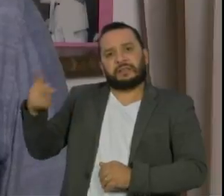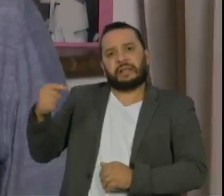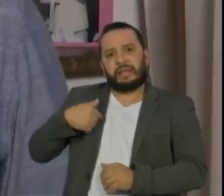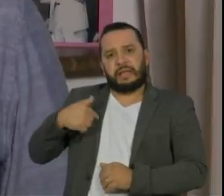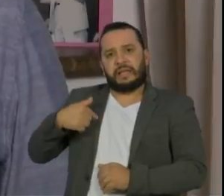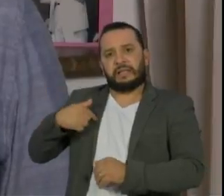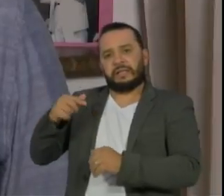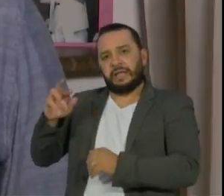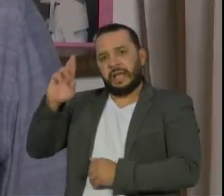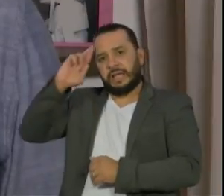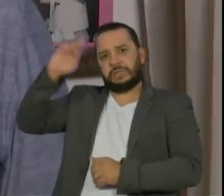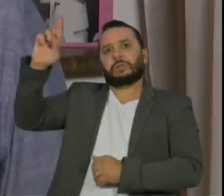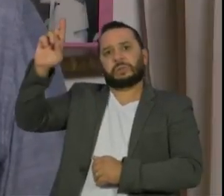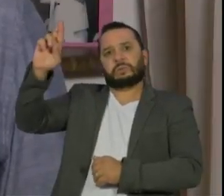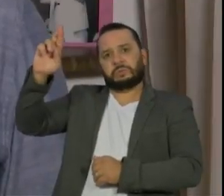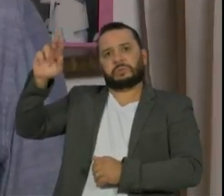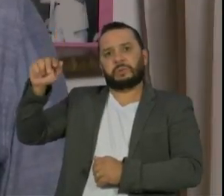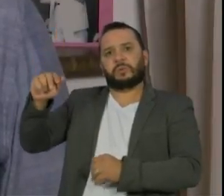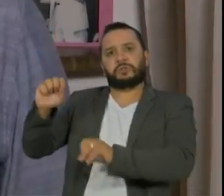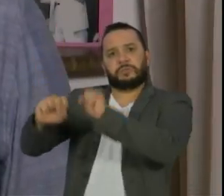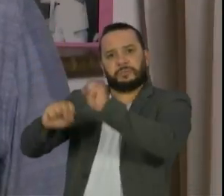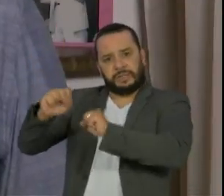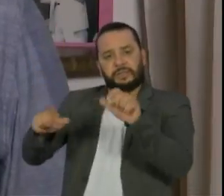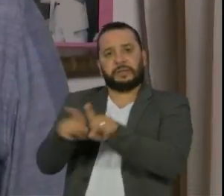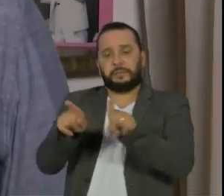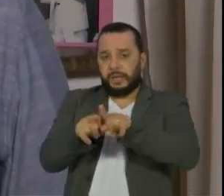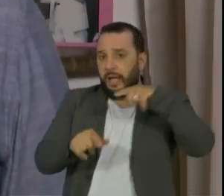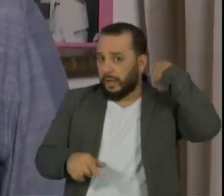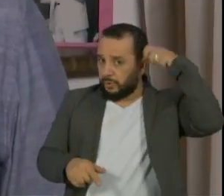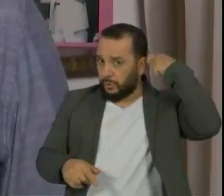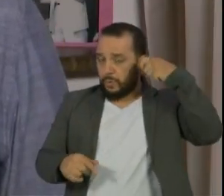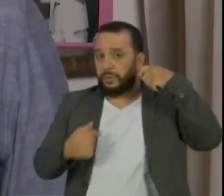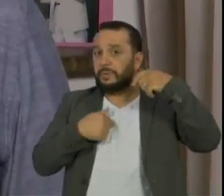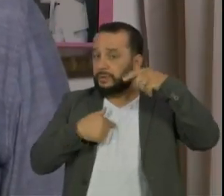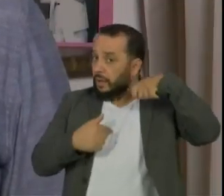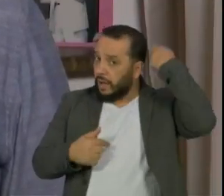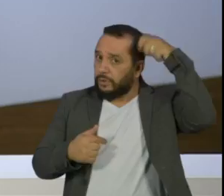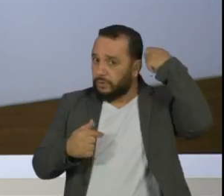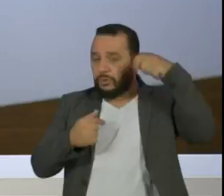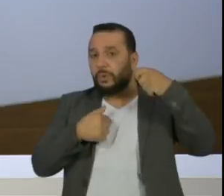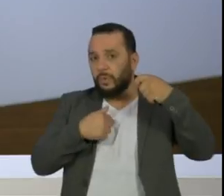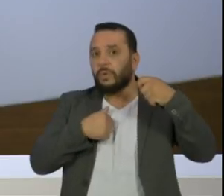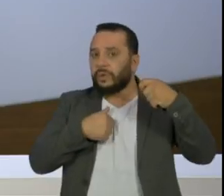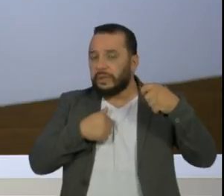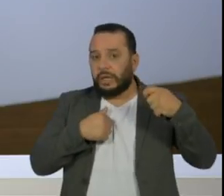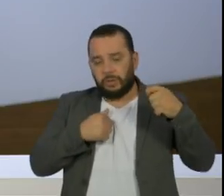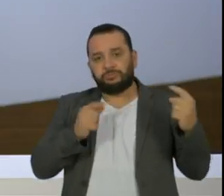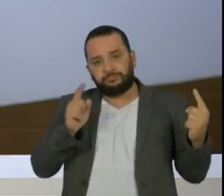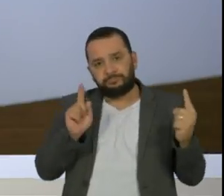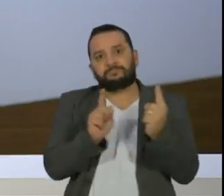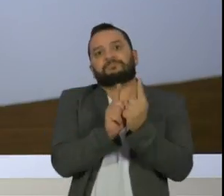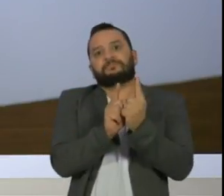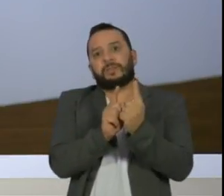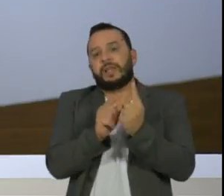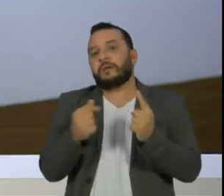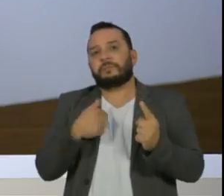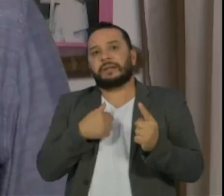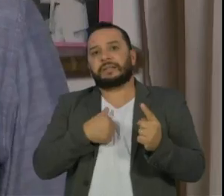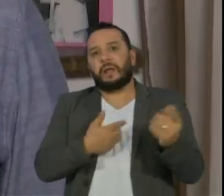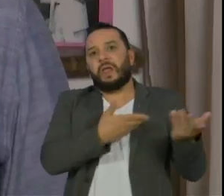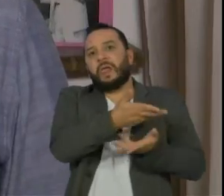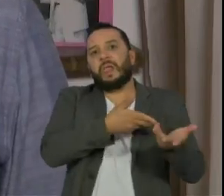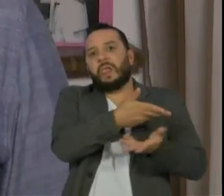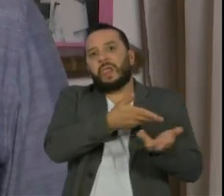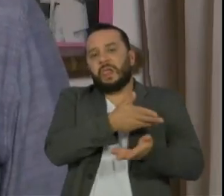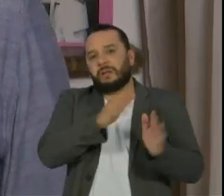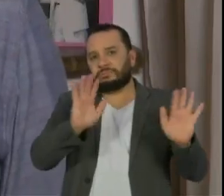muito com ele em cena nos últimos anos, mas não estive muito presencialmente junto. Então, isso é um assunto que é para ser